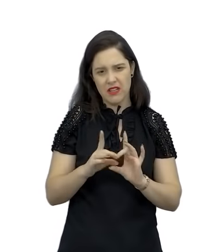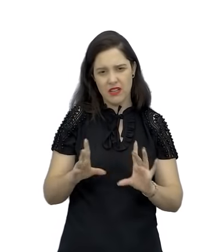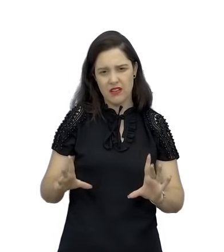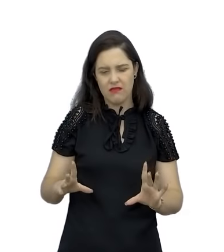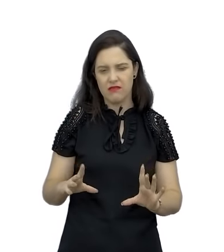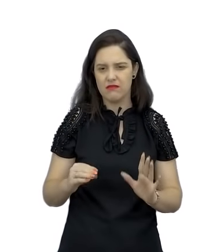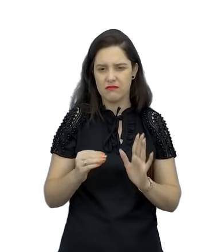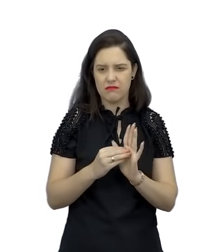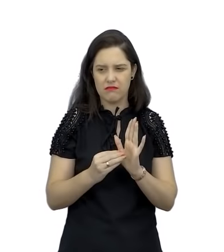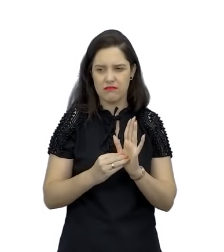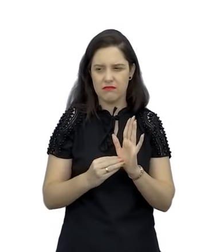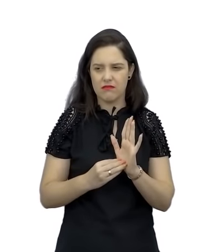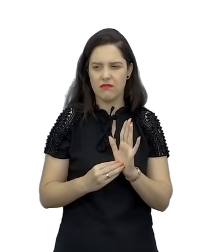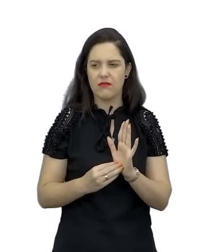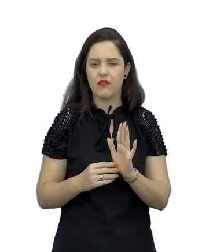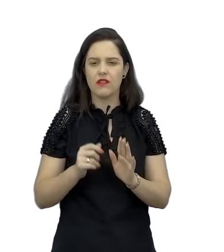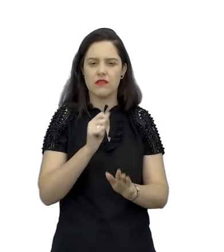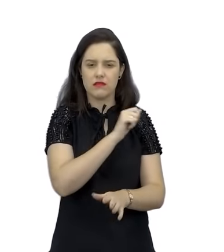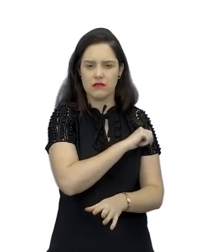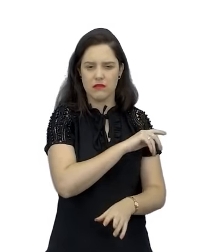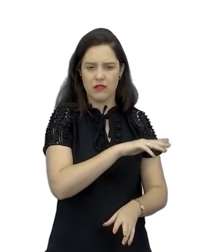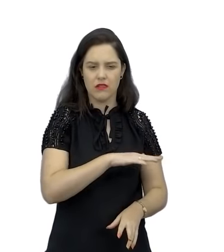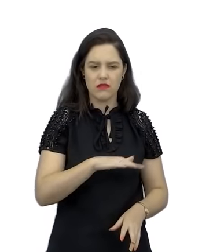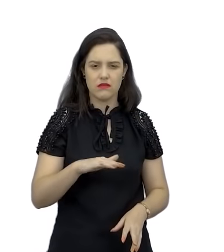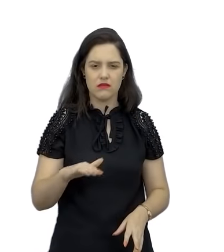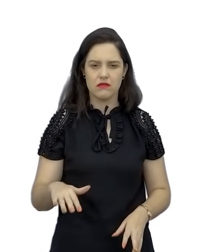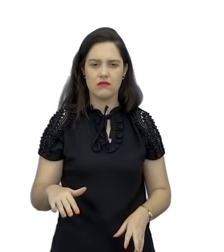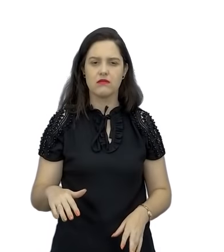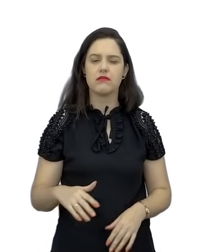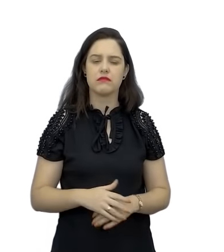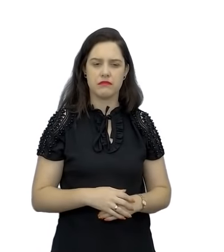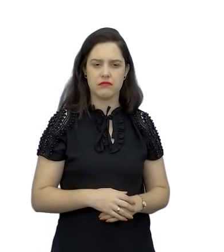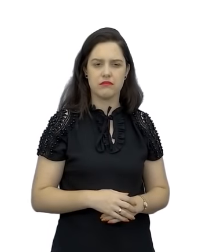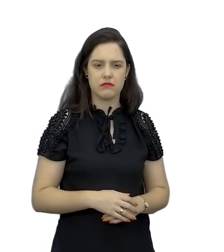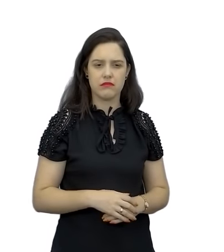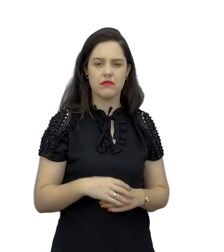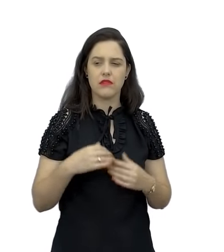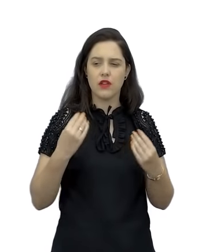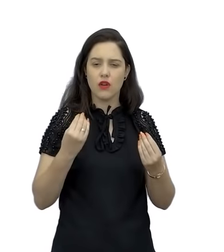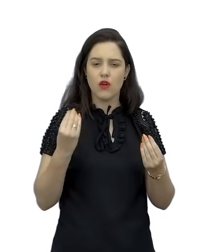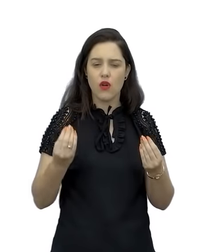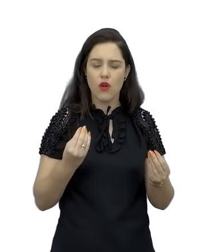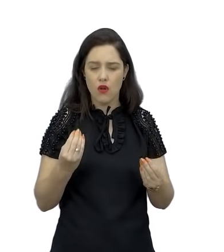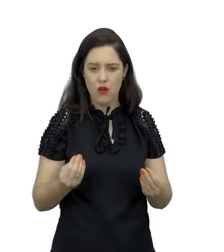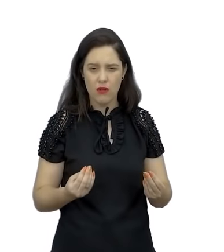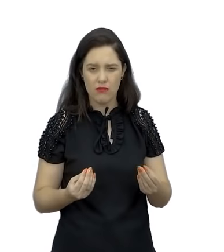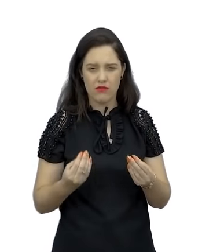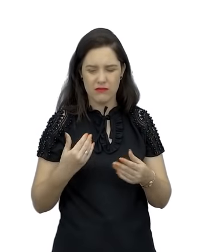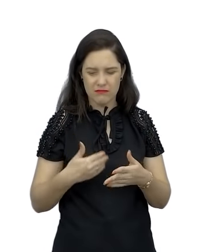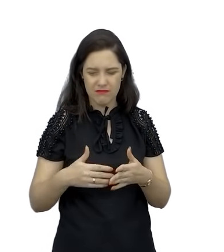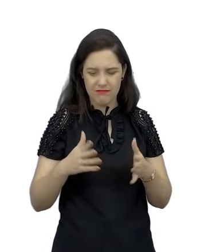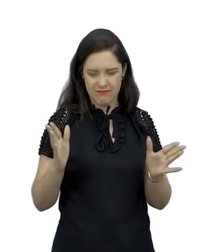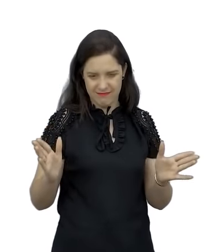E aí a gente abrir para a sala inteira uma plenária, para que todos deem a sua opinião. Não está certo por